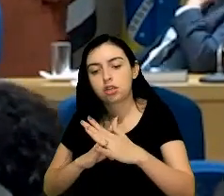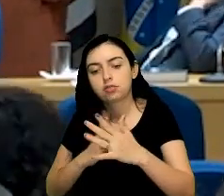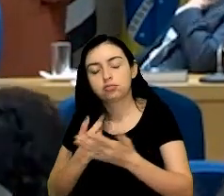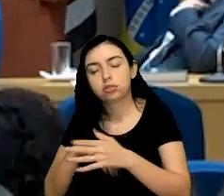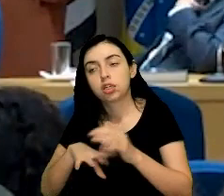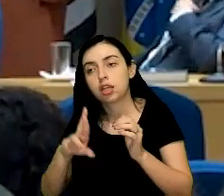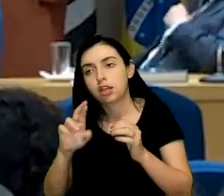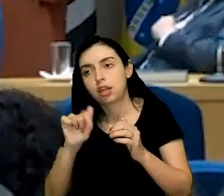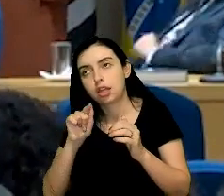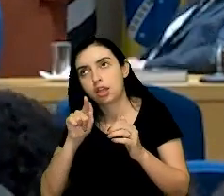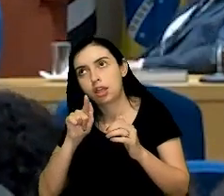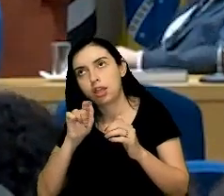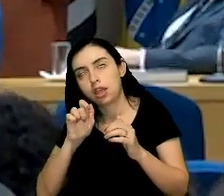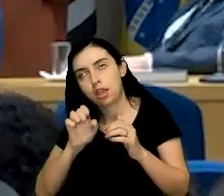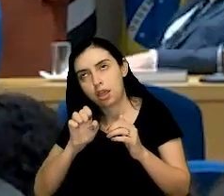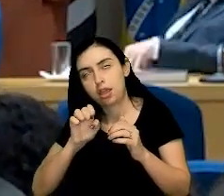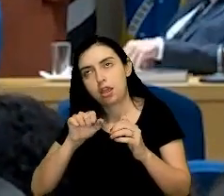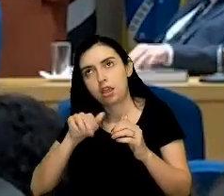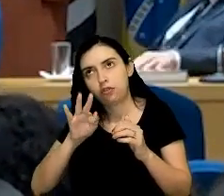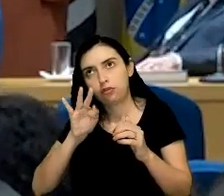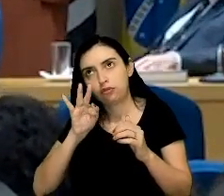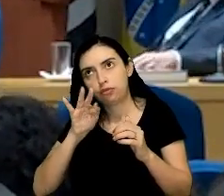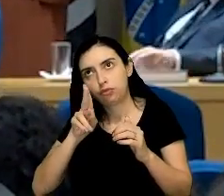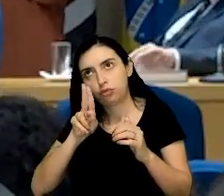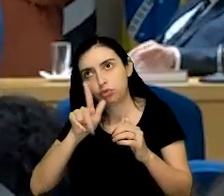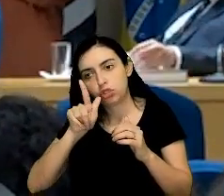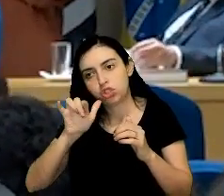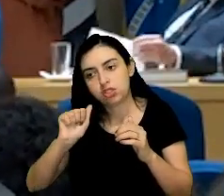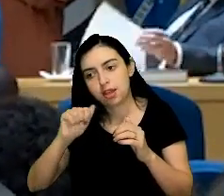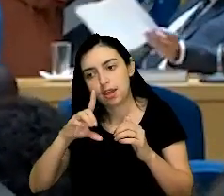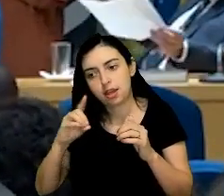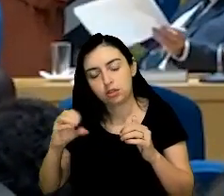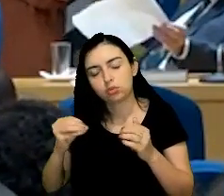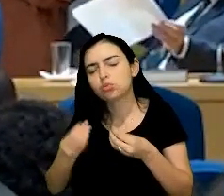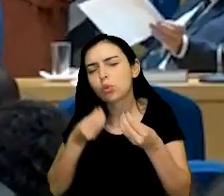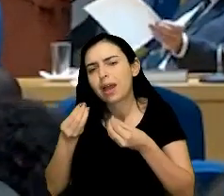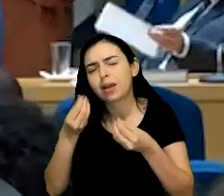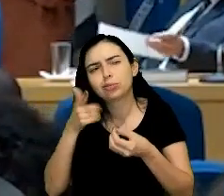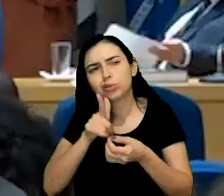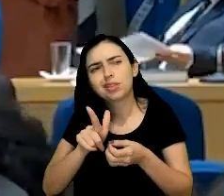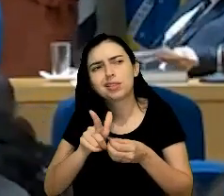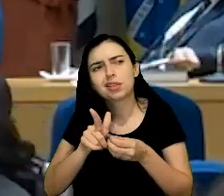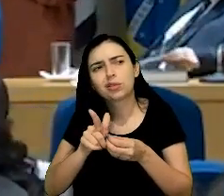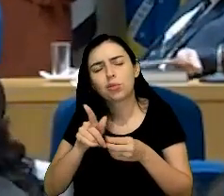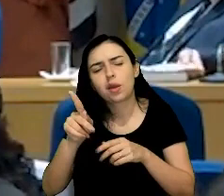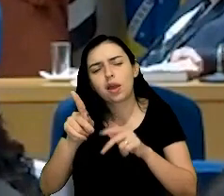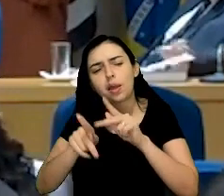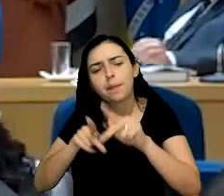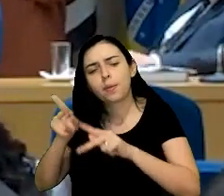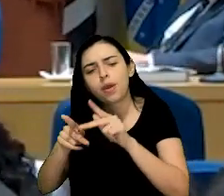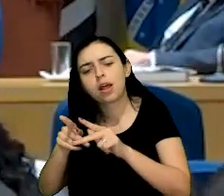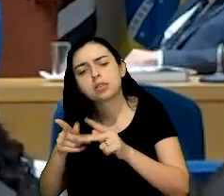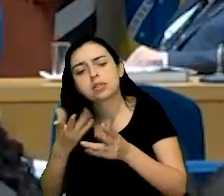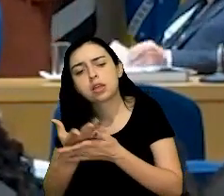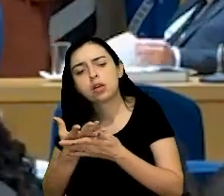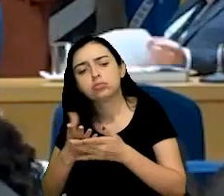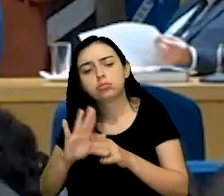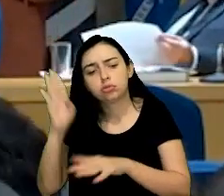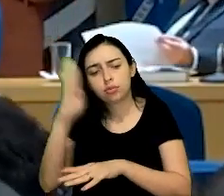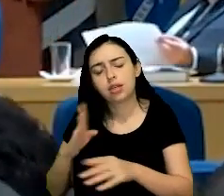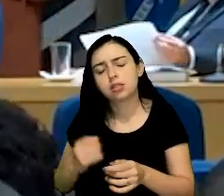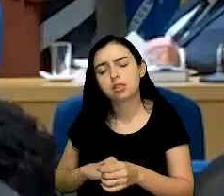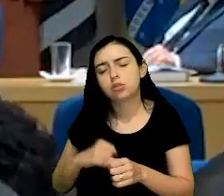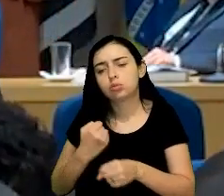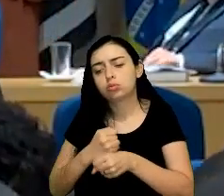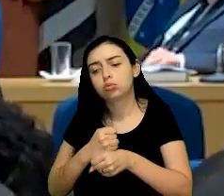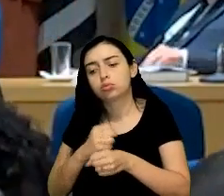mas quem estava atendendo, o que estava acontecendo com essa população no Brasil no século XXI. É importante resgatar também